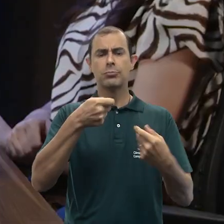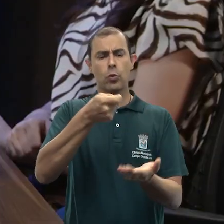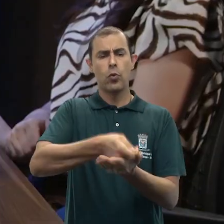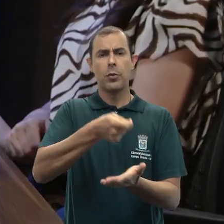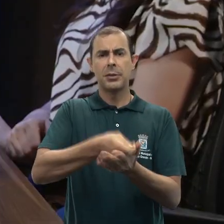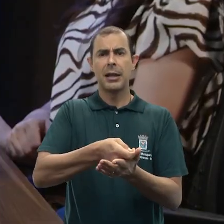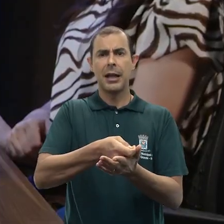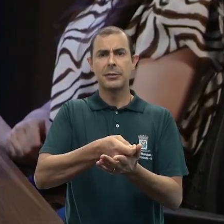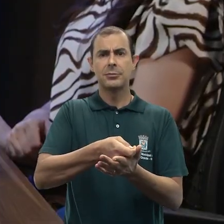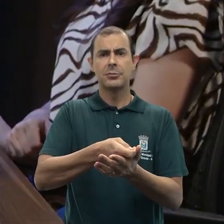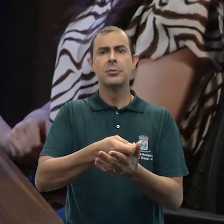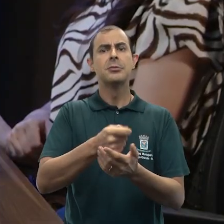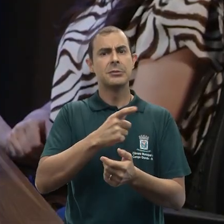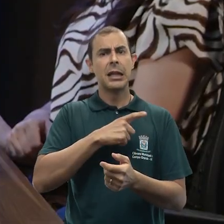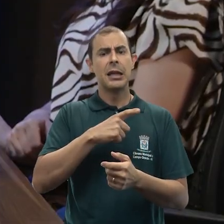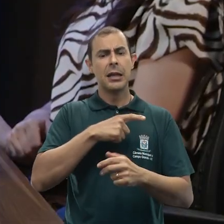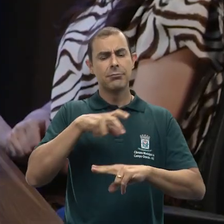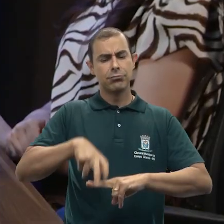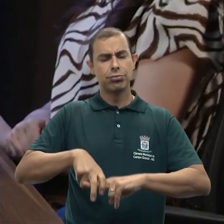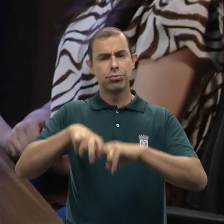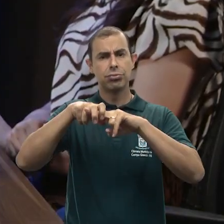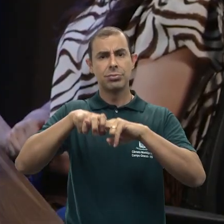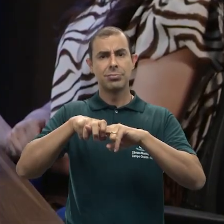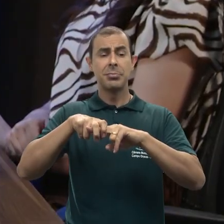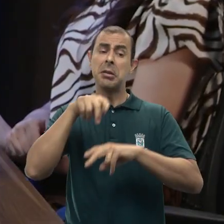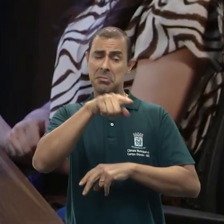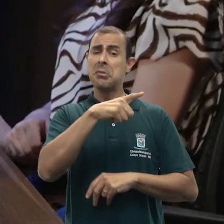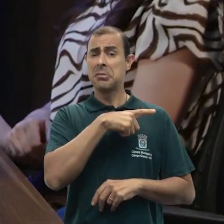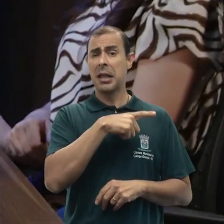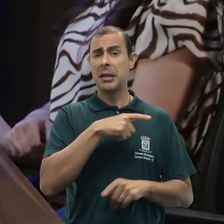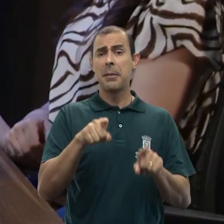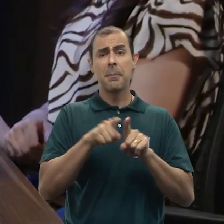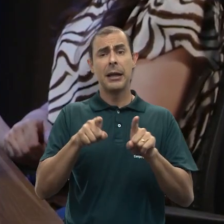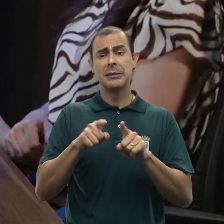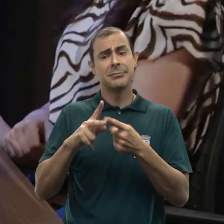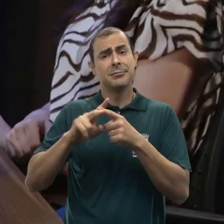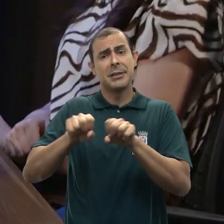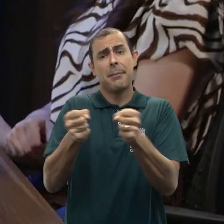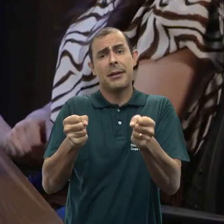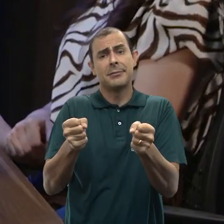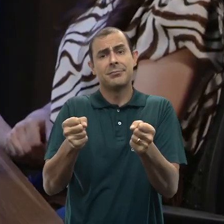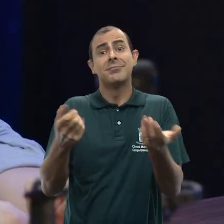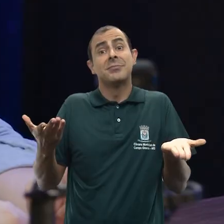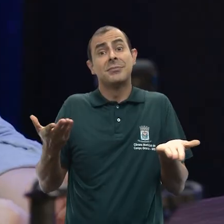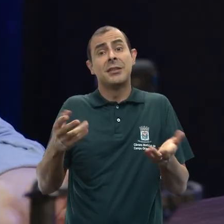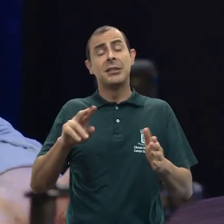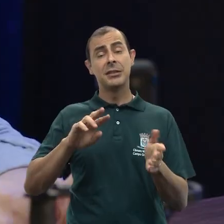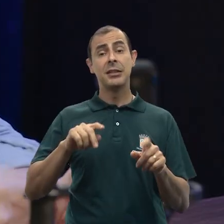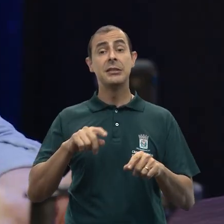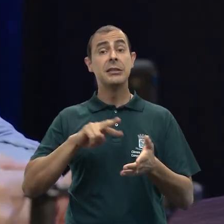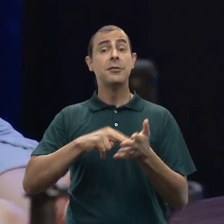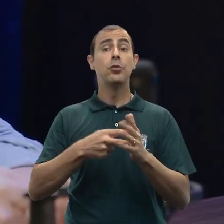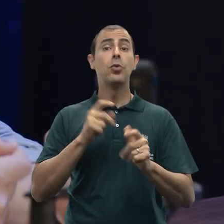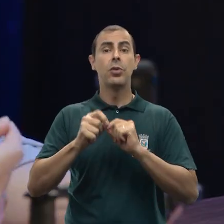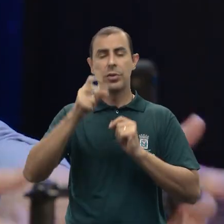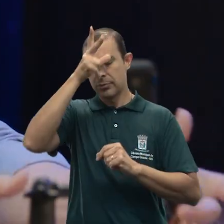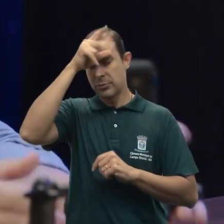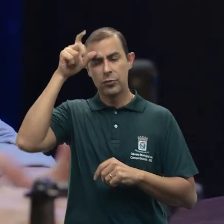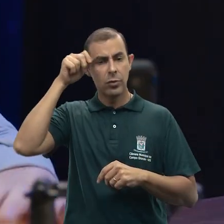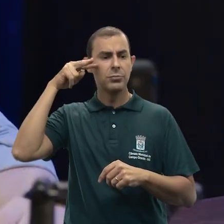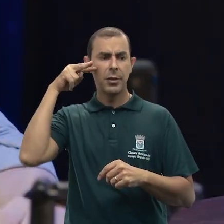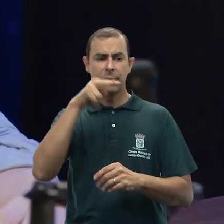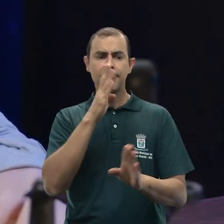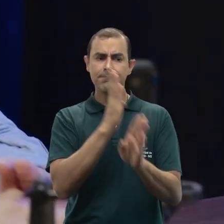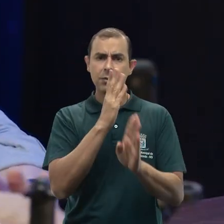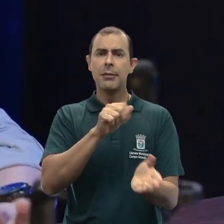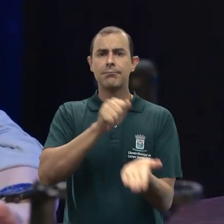ter esse elevador. Na verdade, tem, só não funciona. Então, a prefeitura deveria emitir uma multa cada vez que identifica que esse elevador